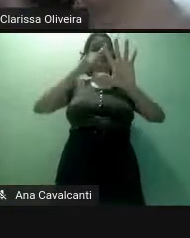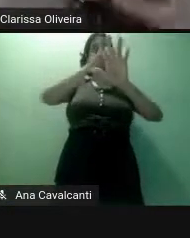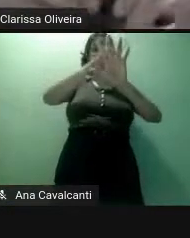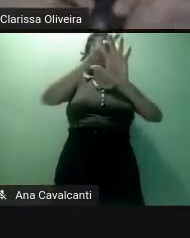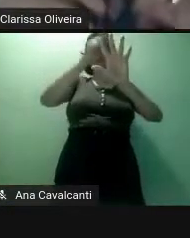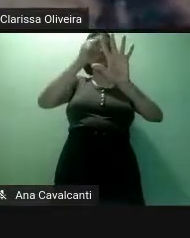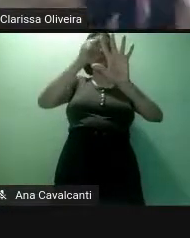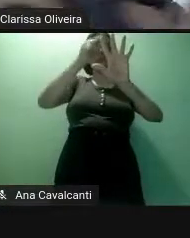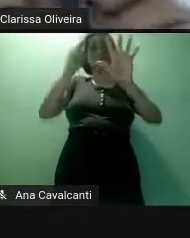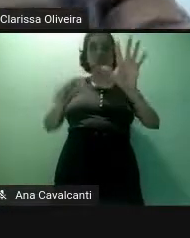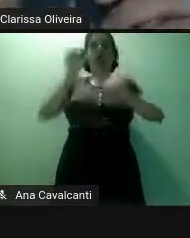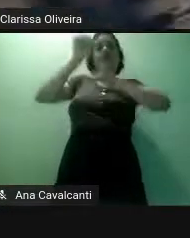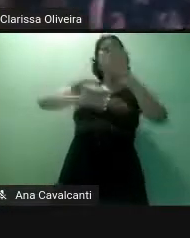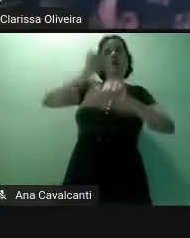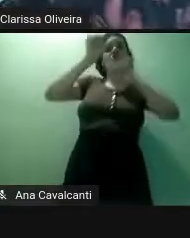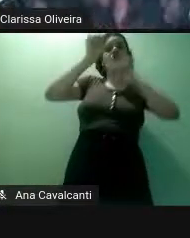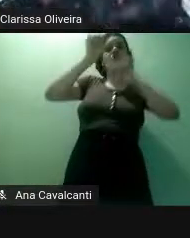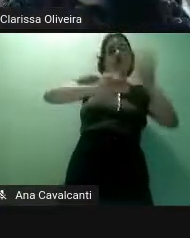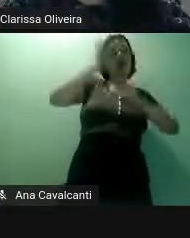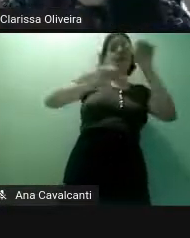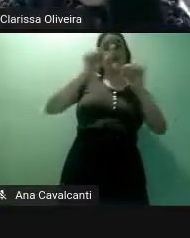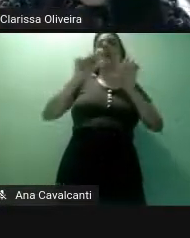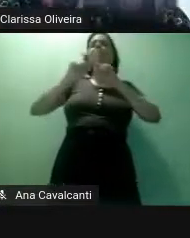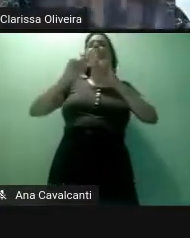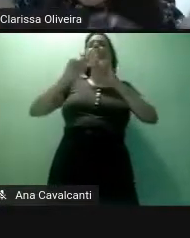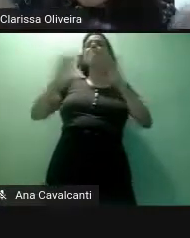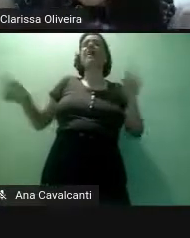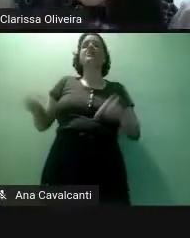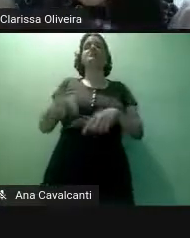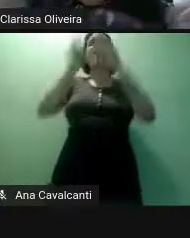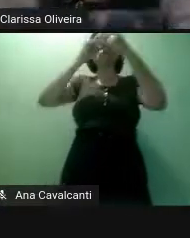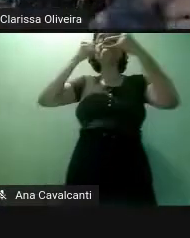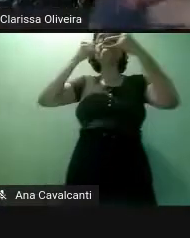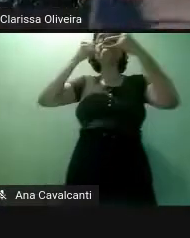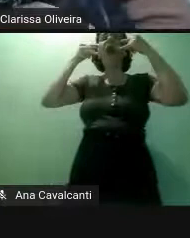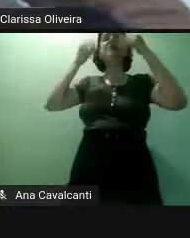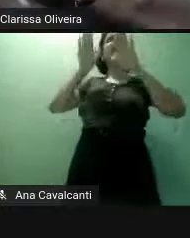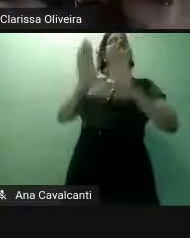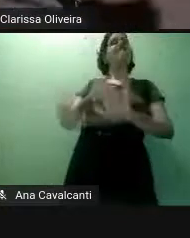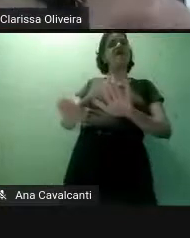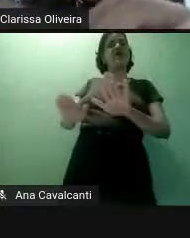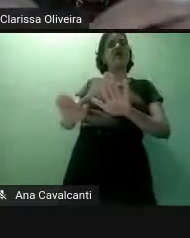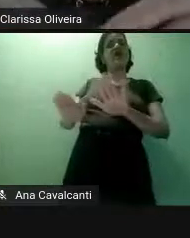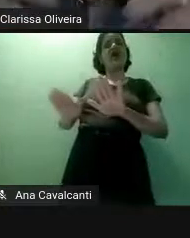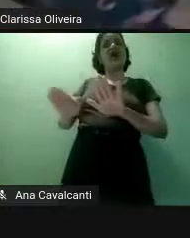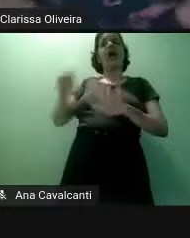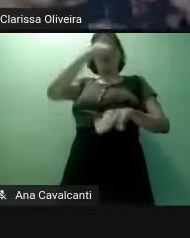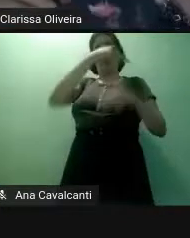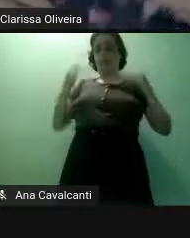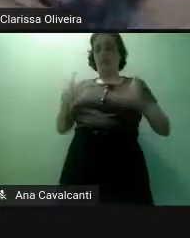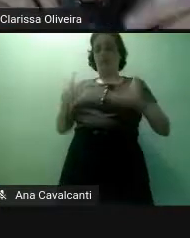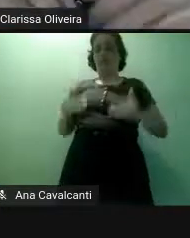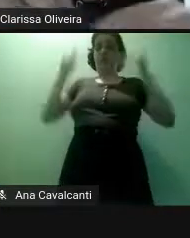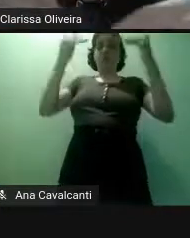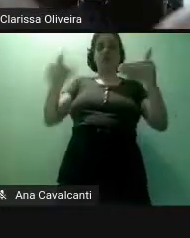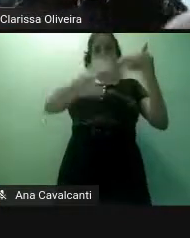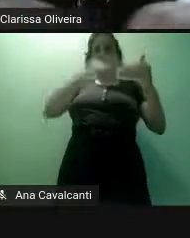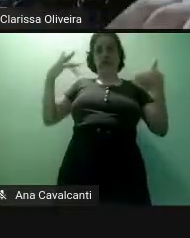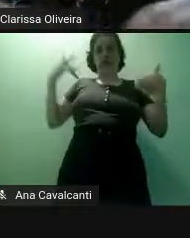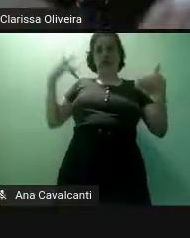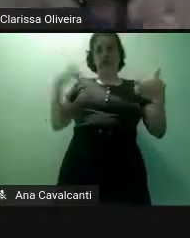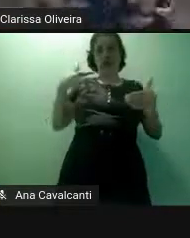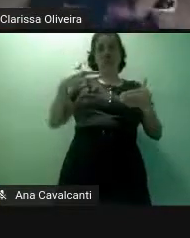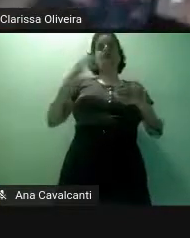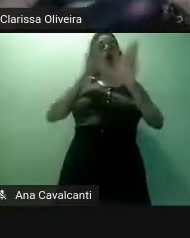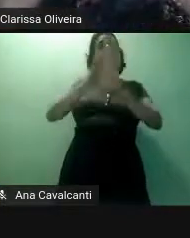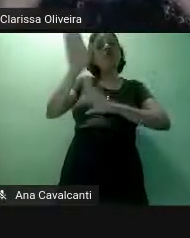dia. E quanto tempo, Clarice, eu vou ficar com essa máscara no meu rosto? O Ministério da Saúde adverte